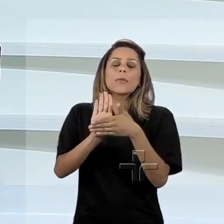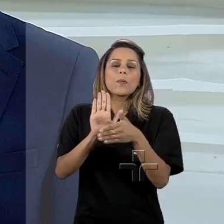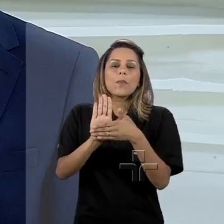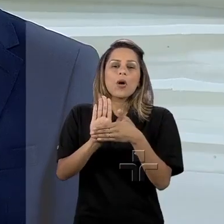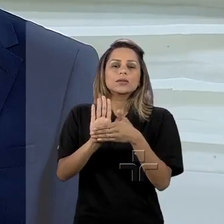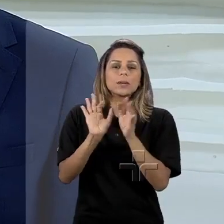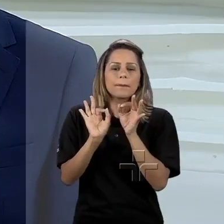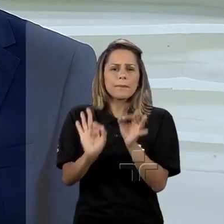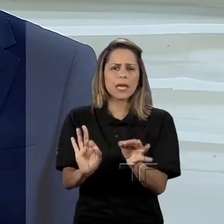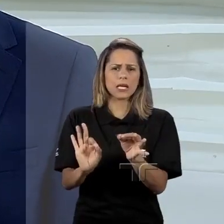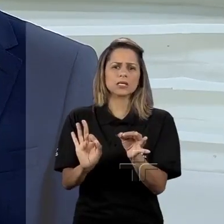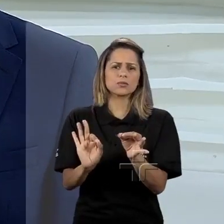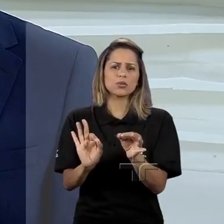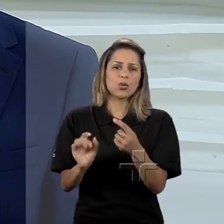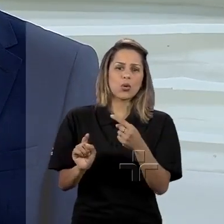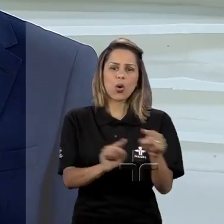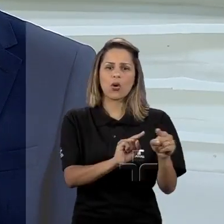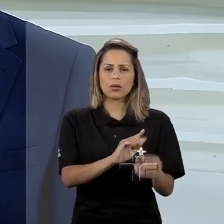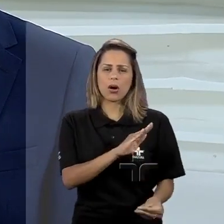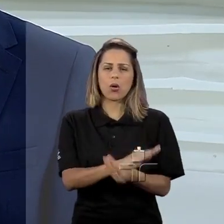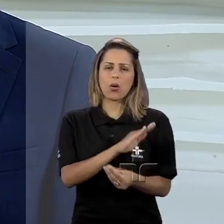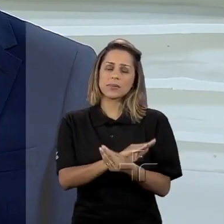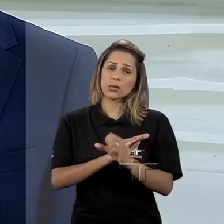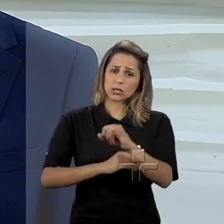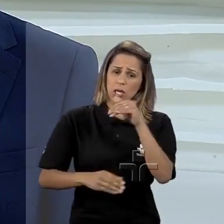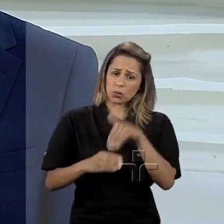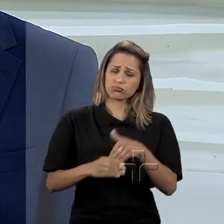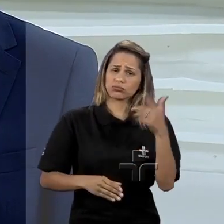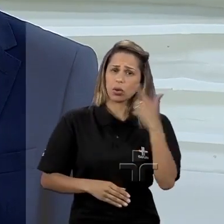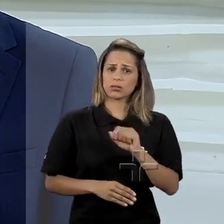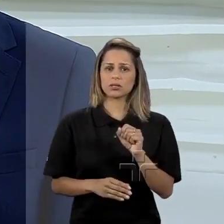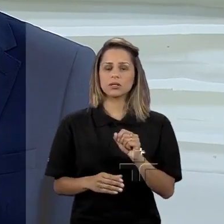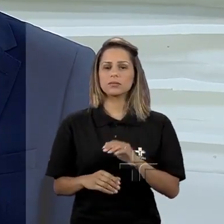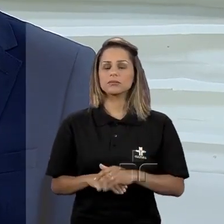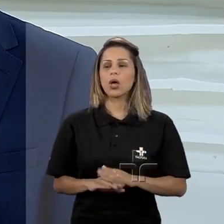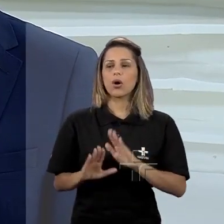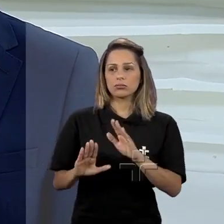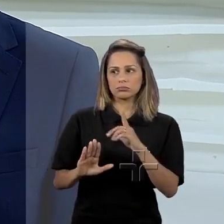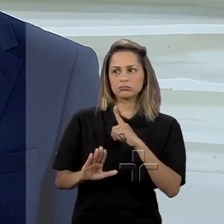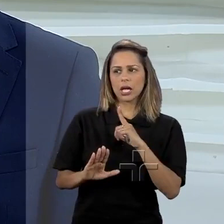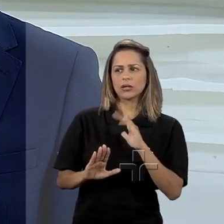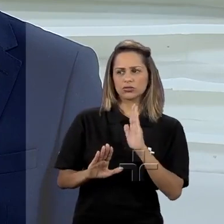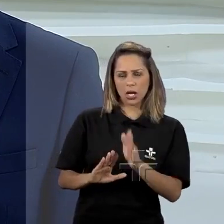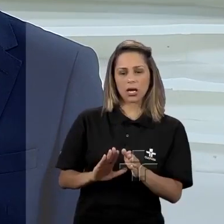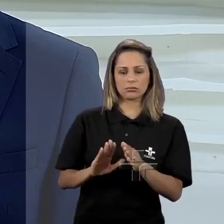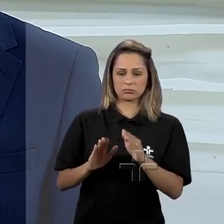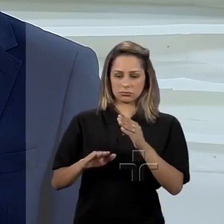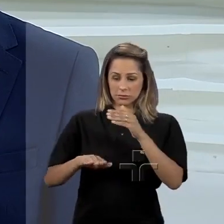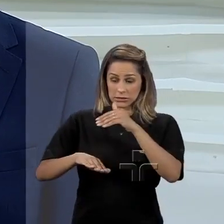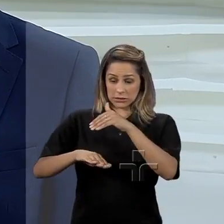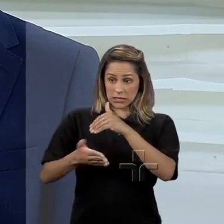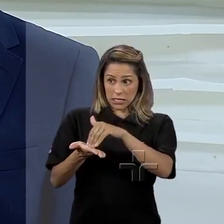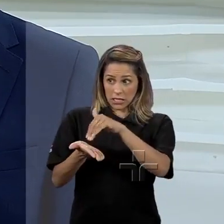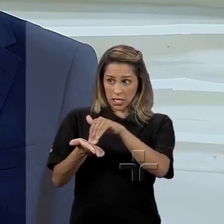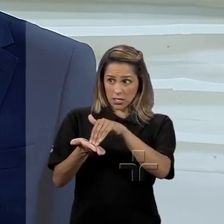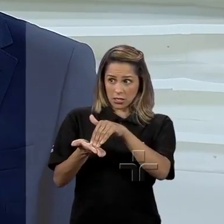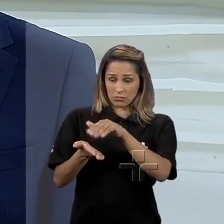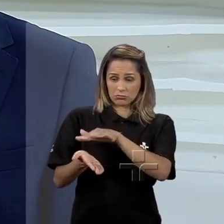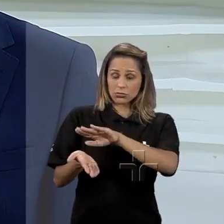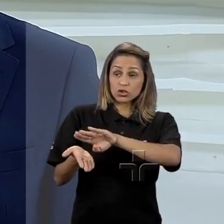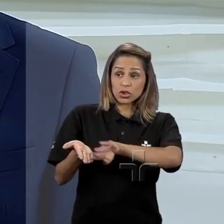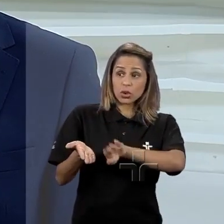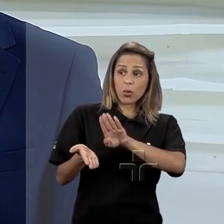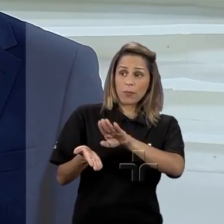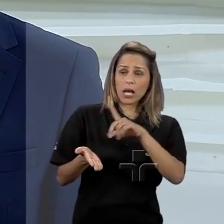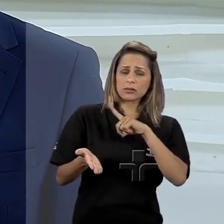eleito? Primeiro, um esclarecimento para você. Nós apenas tiramos o status de secretaria, mas mantivemos a sua total autonomia. Eu tenho que